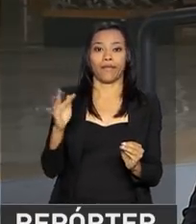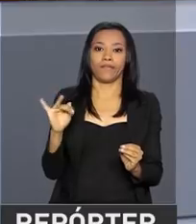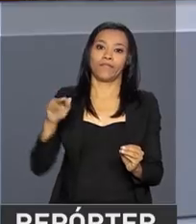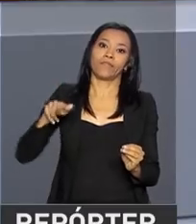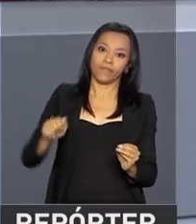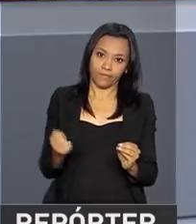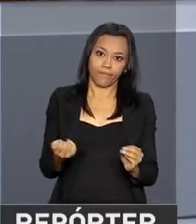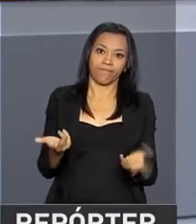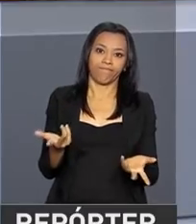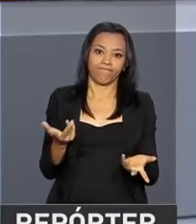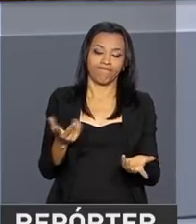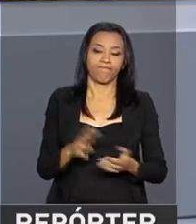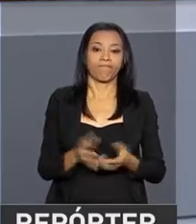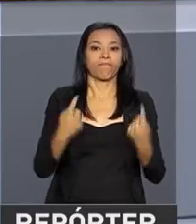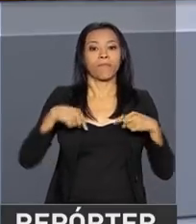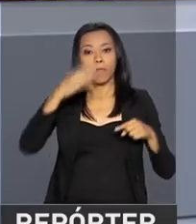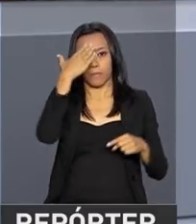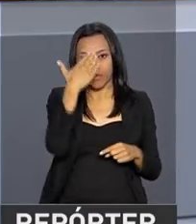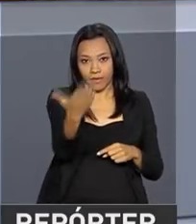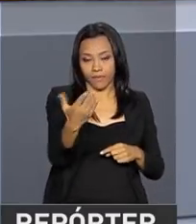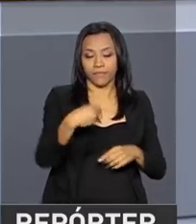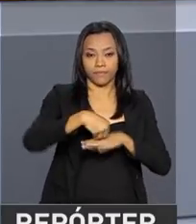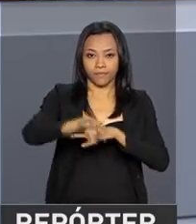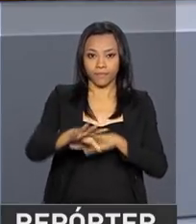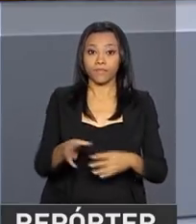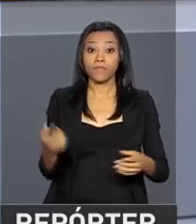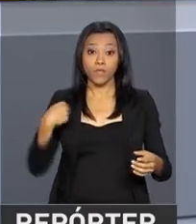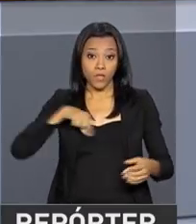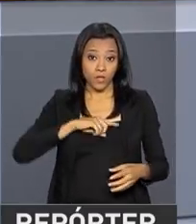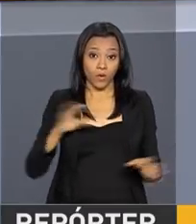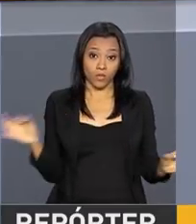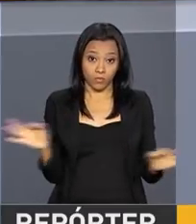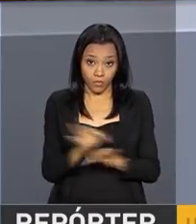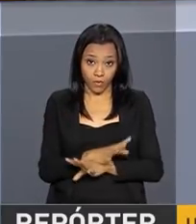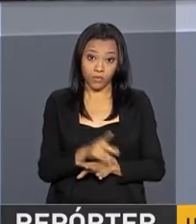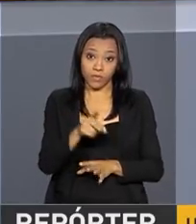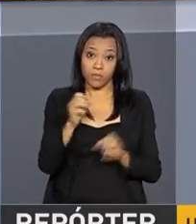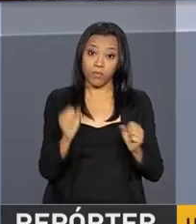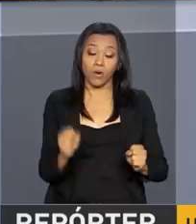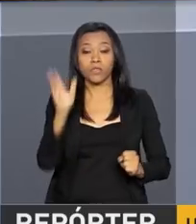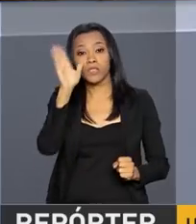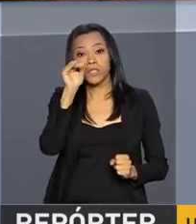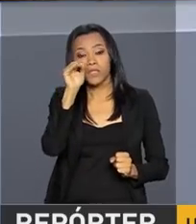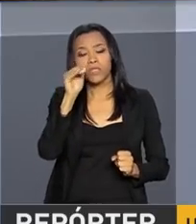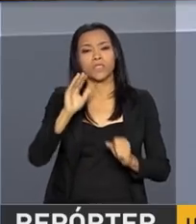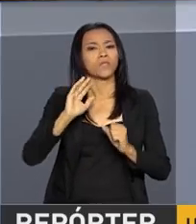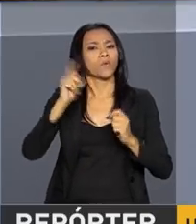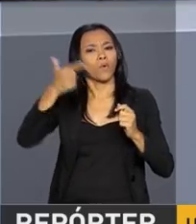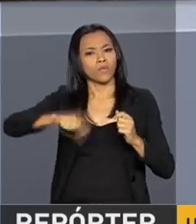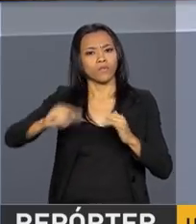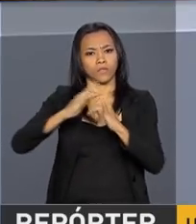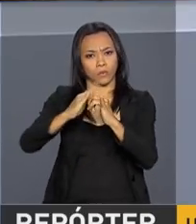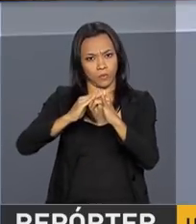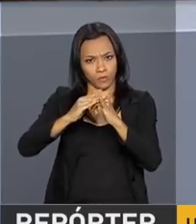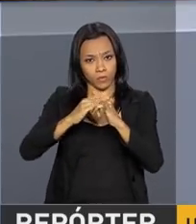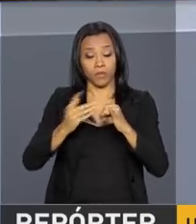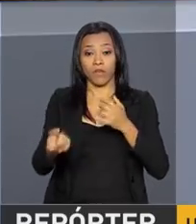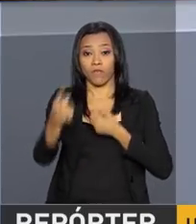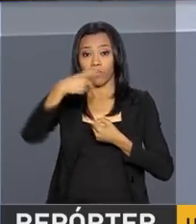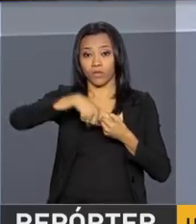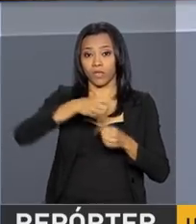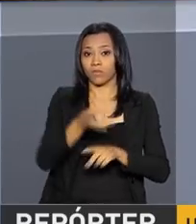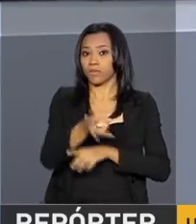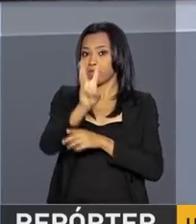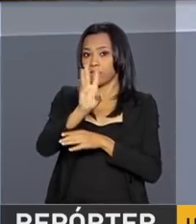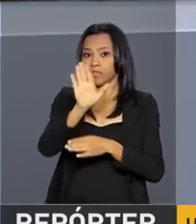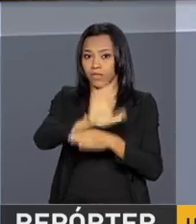thaissa obrigada mara pelas suas informações e nós ficamos por aqui você pode rever as reportagens no youtube voltamos às três da